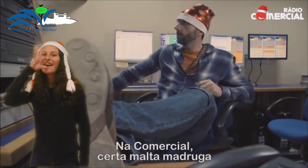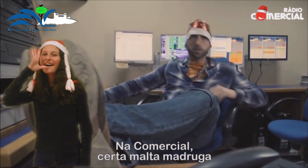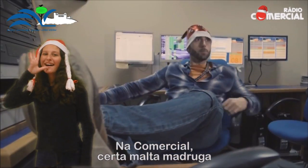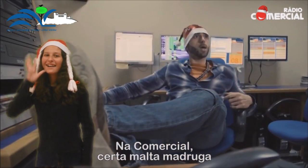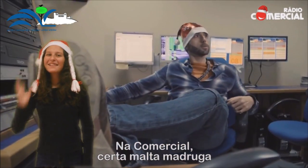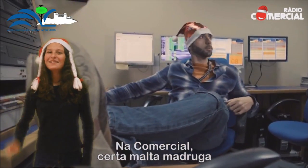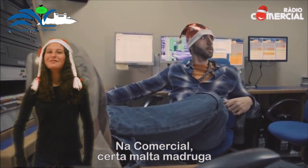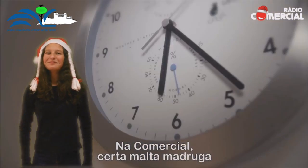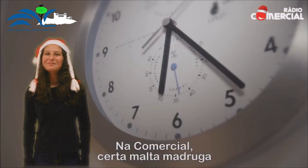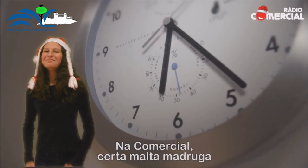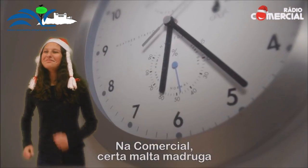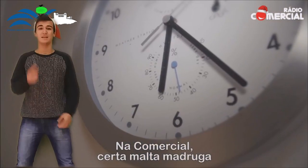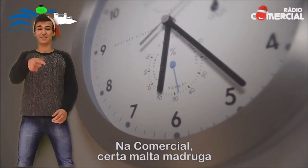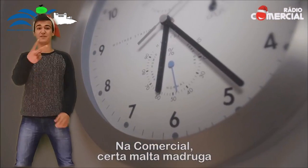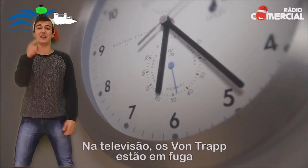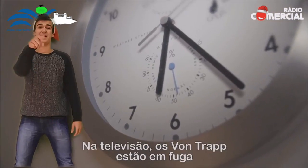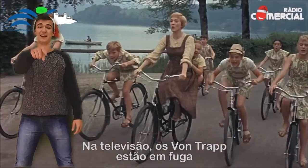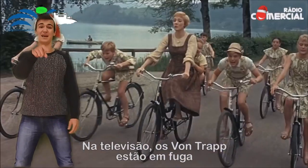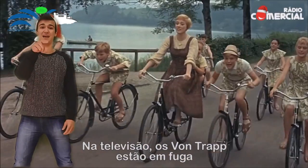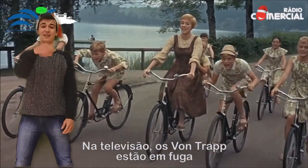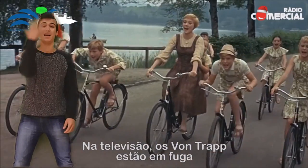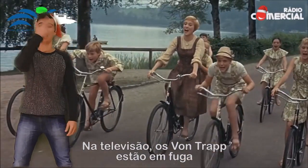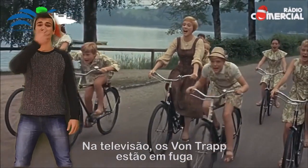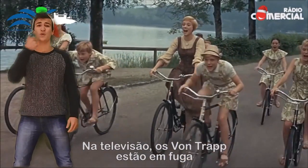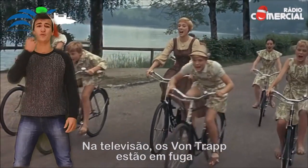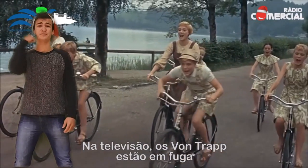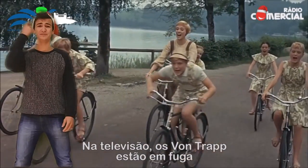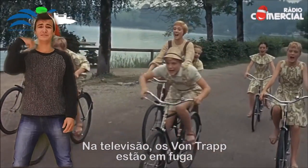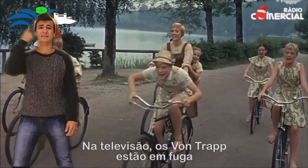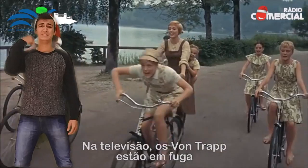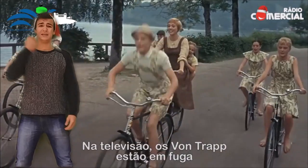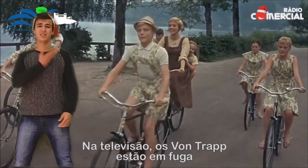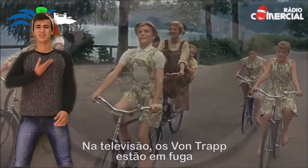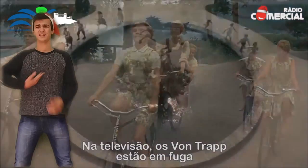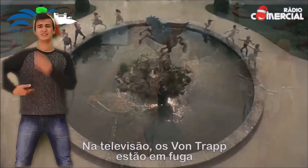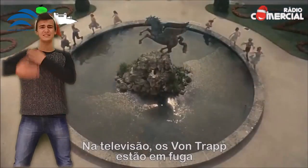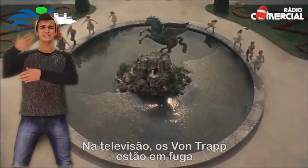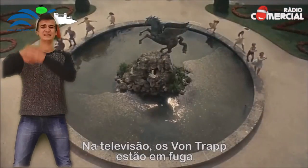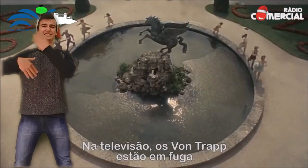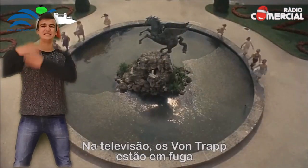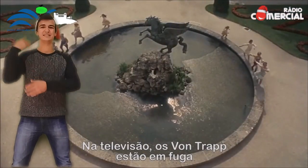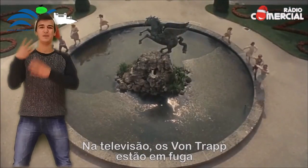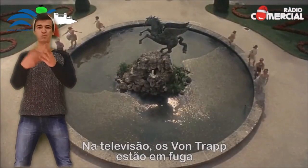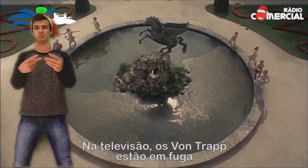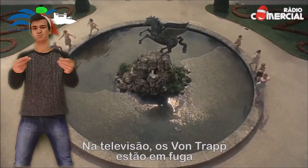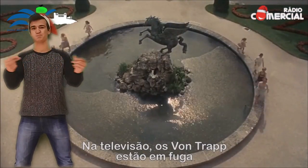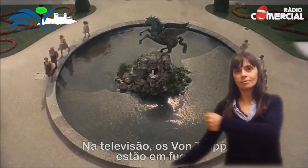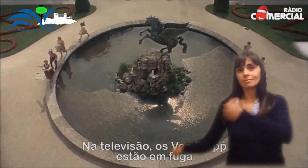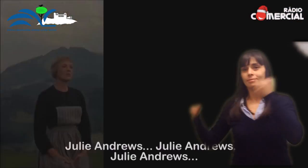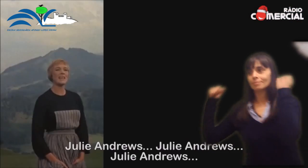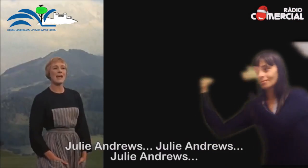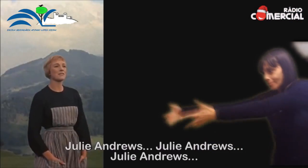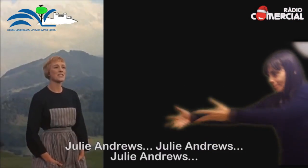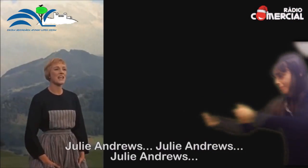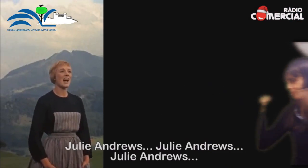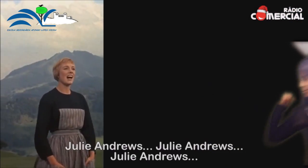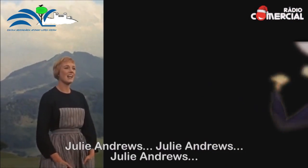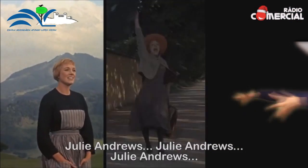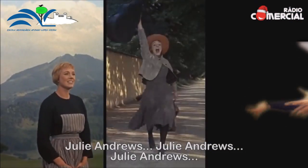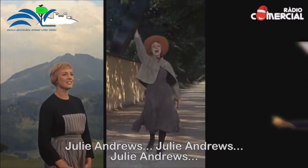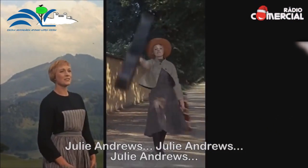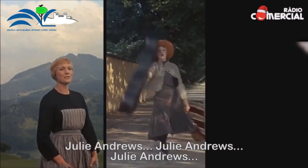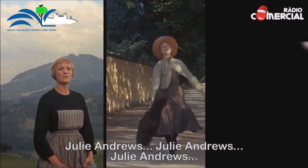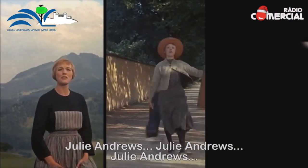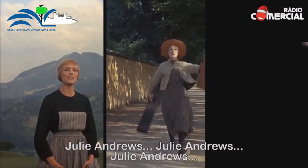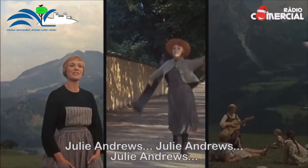certa malta madruga. Na televisão os Von Trapp estão em fuga. Julianne